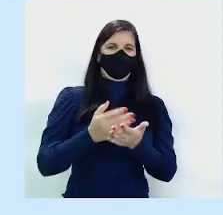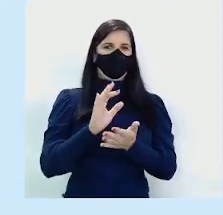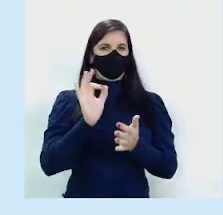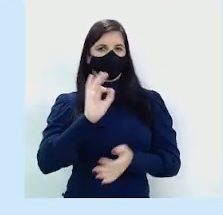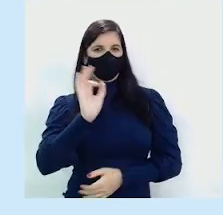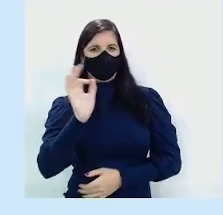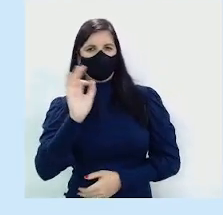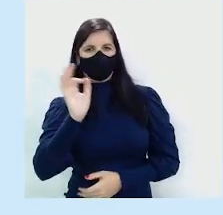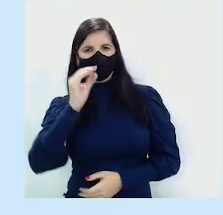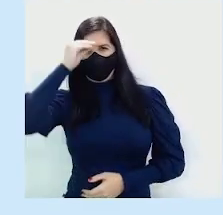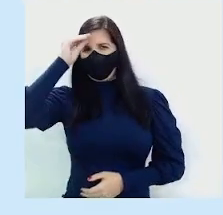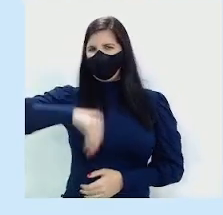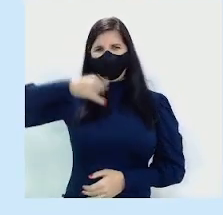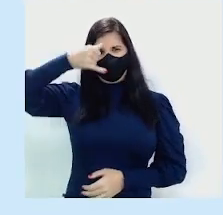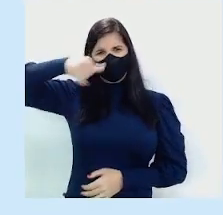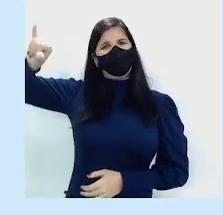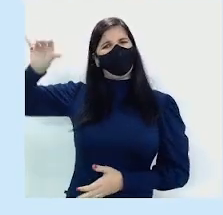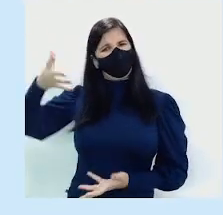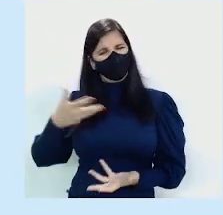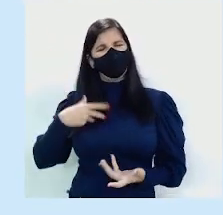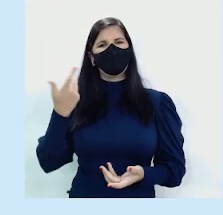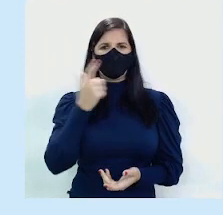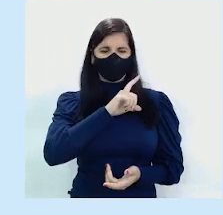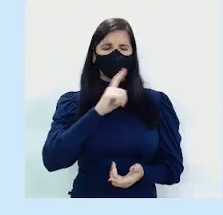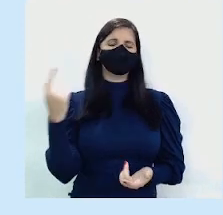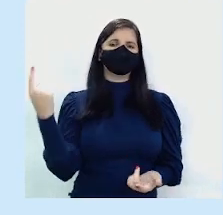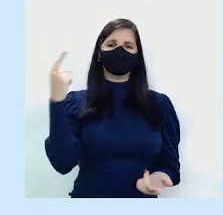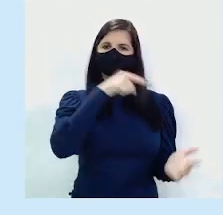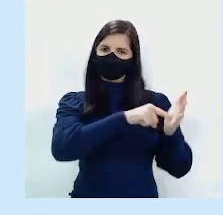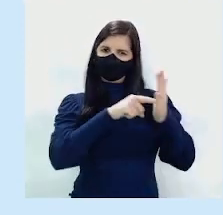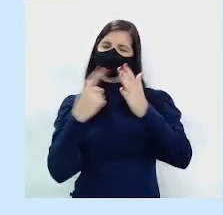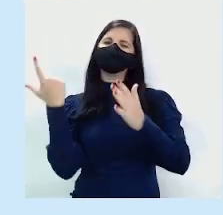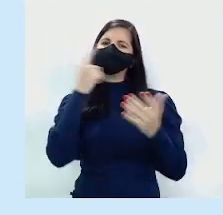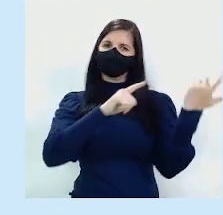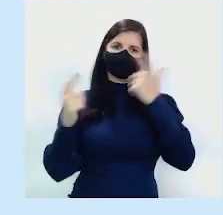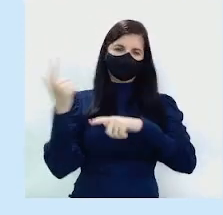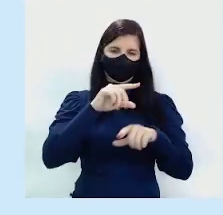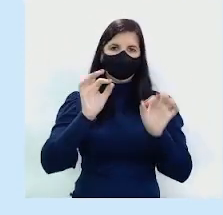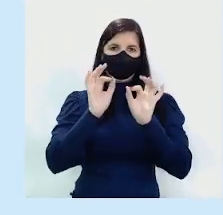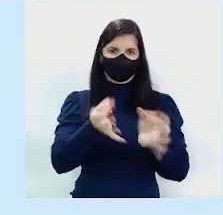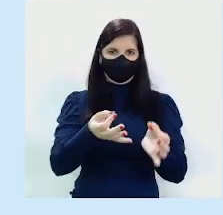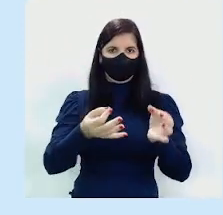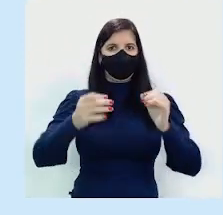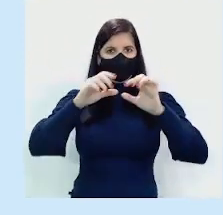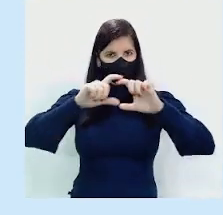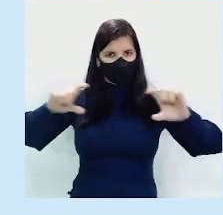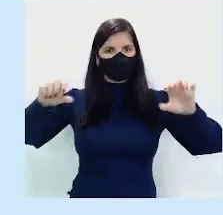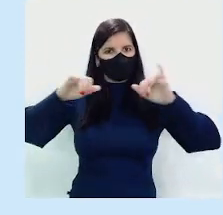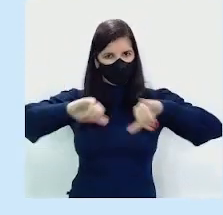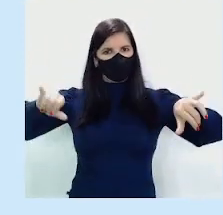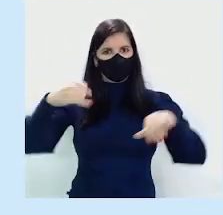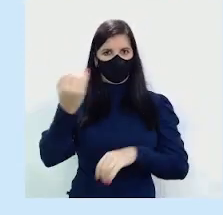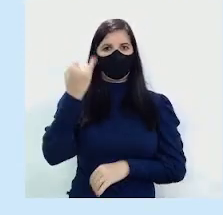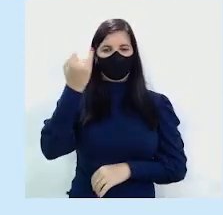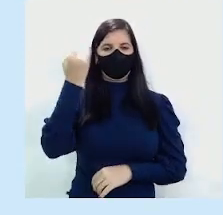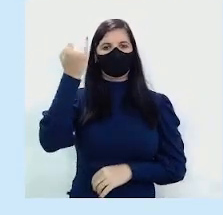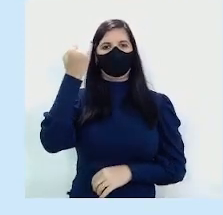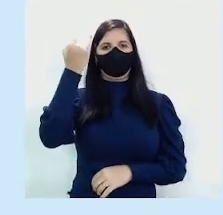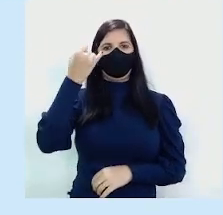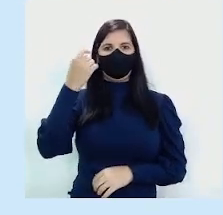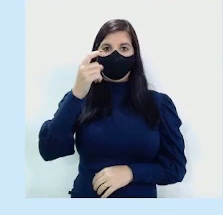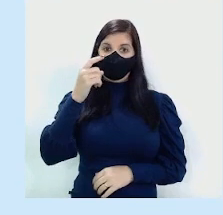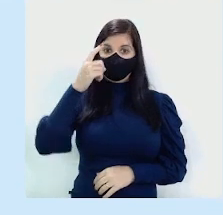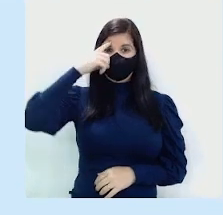tivemos alguma desistência, né, nós podemos conquistar os nossos objetivos. Então essa mensagem é uma mensagem muito importante para